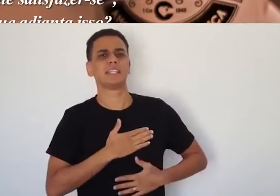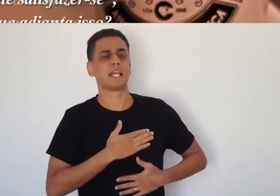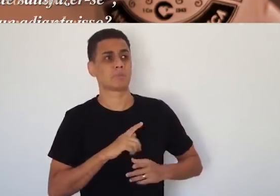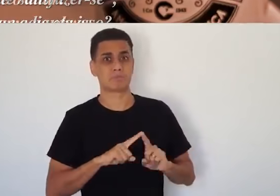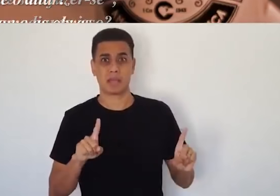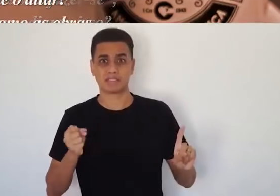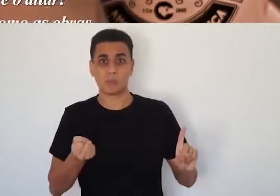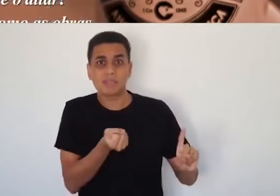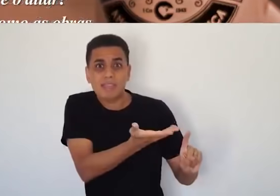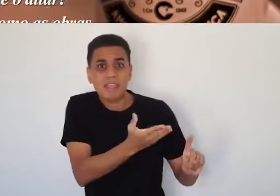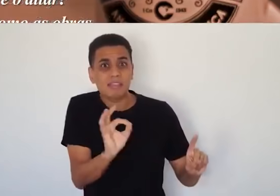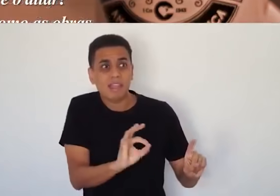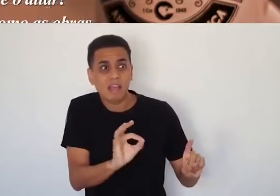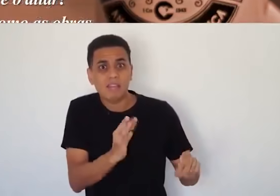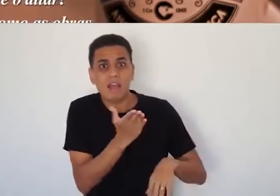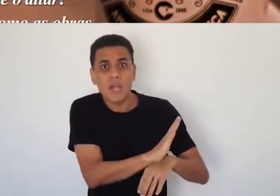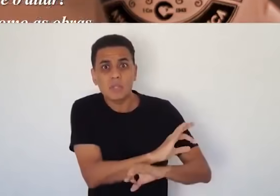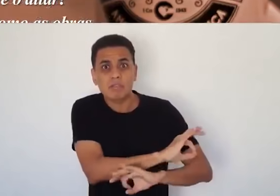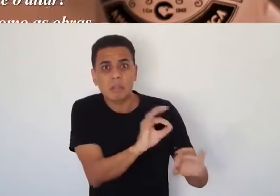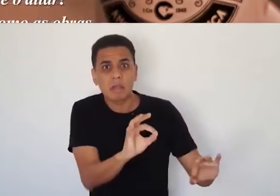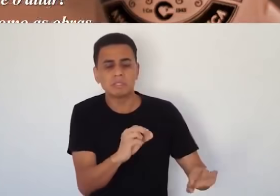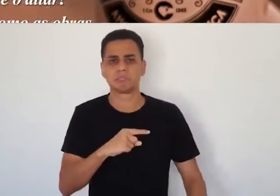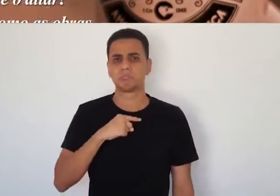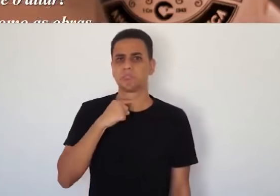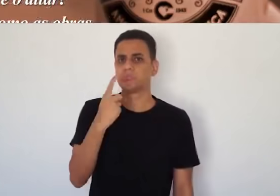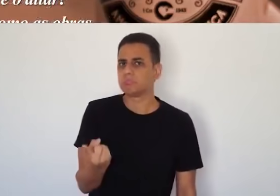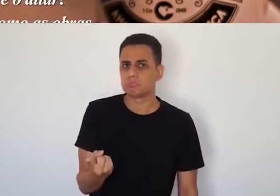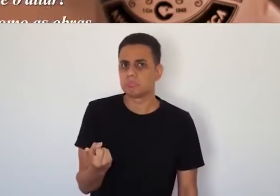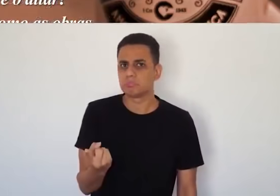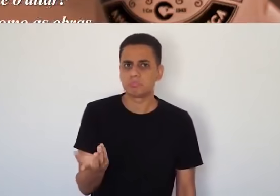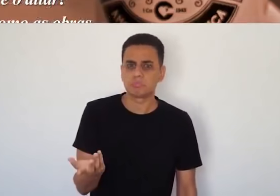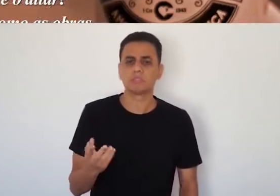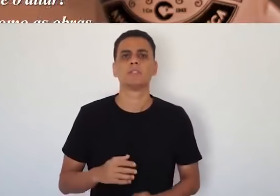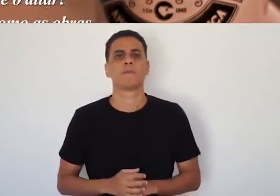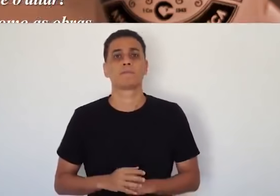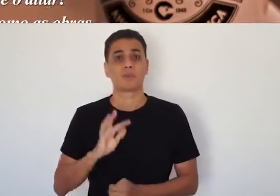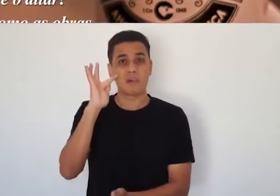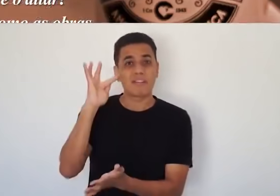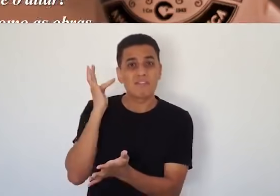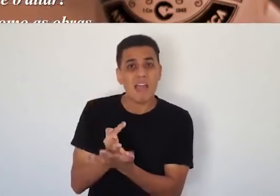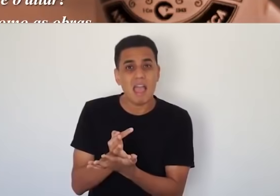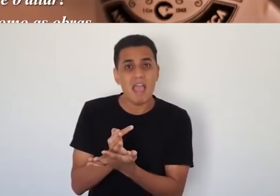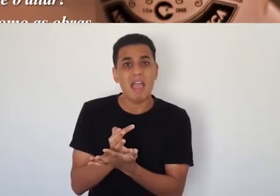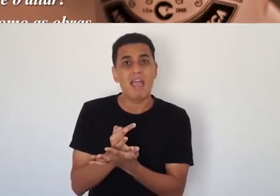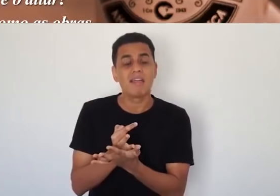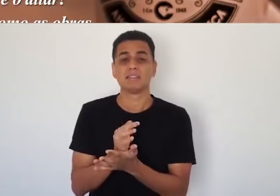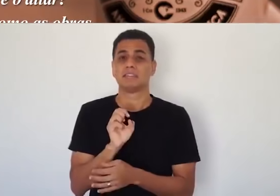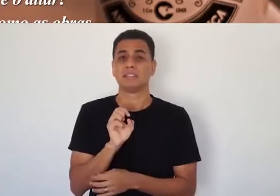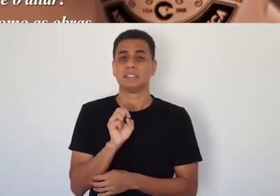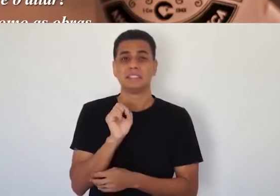pelas obras. Você crê que existe um só Deus? Muito bem, até mesmo os demônios creem e